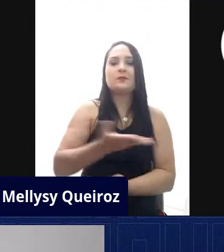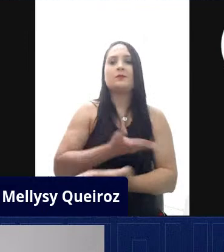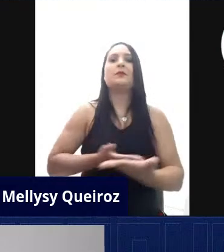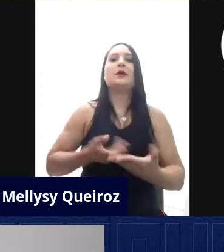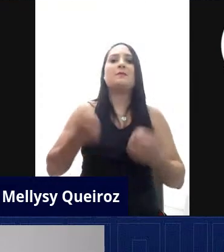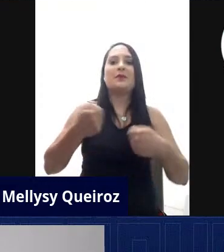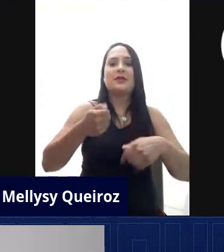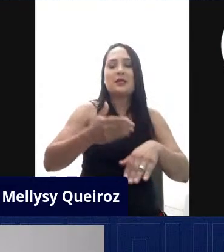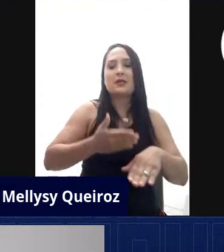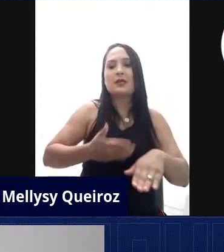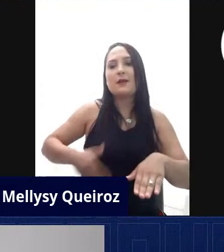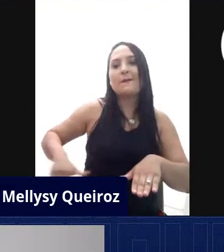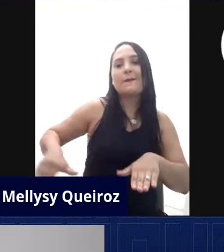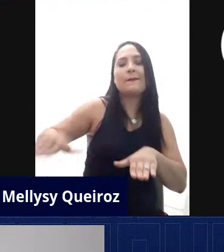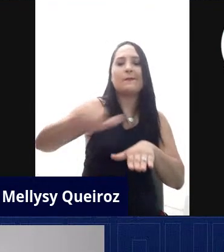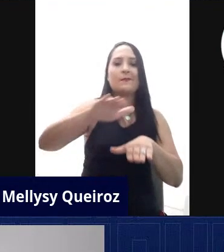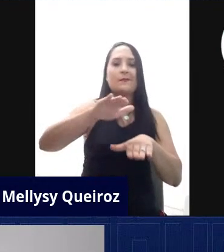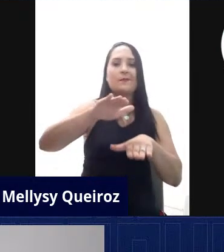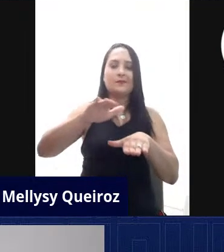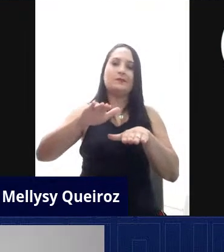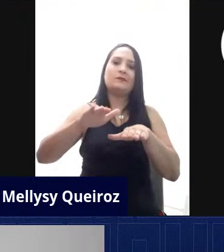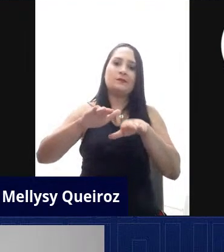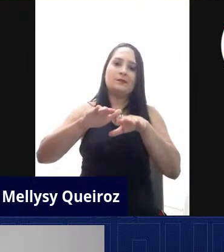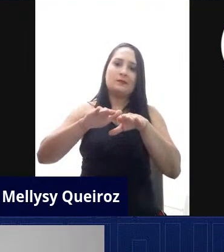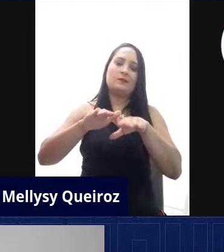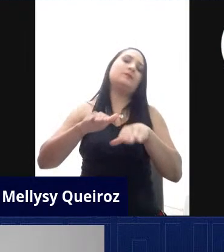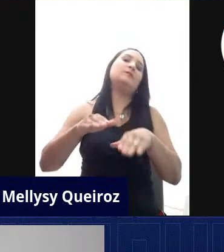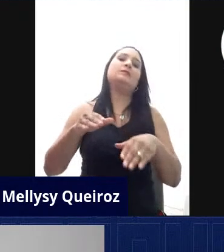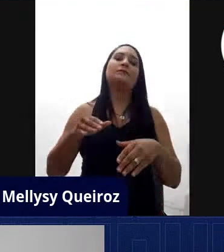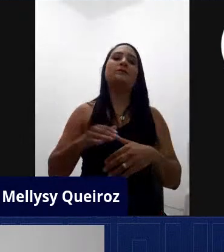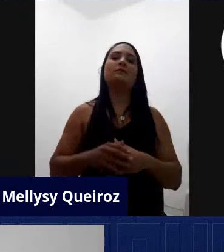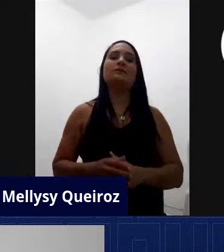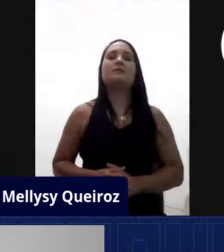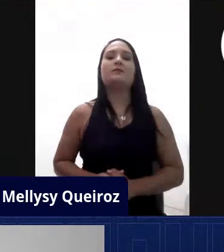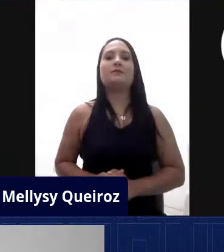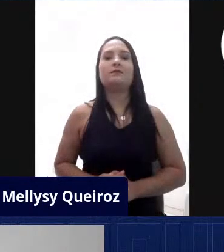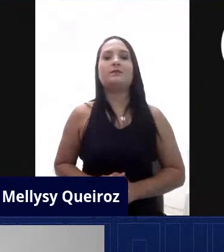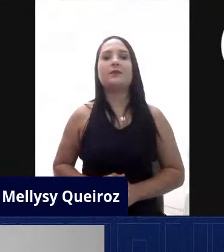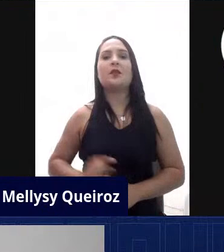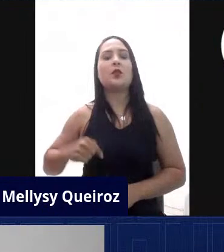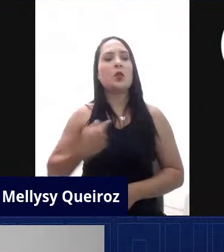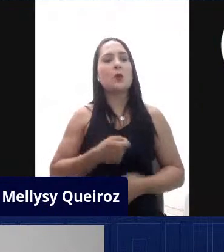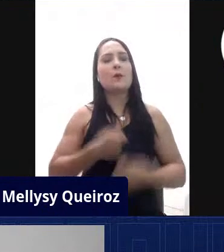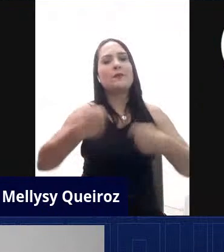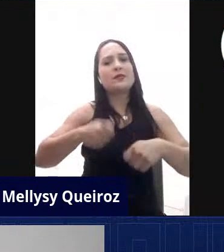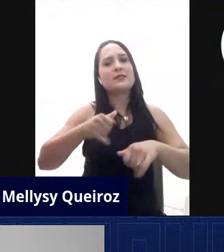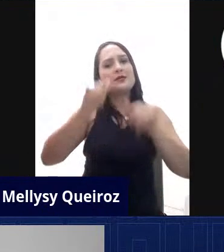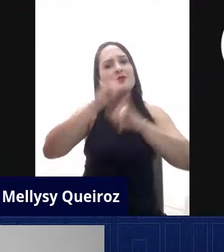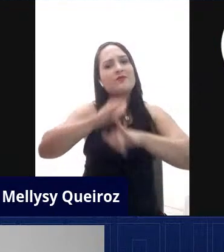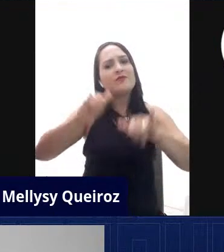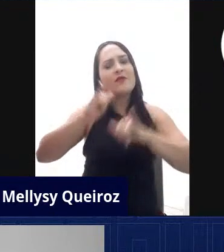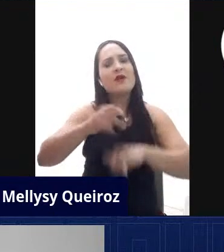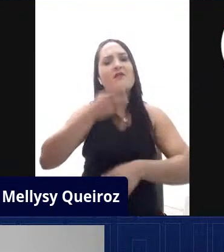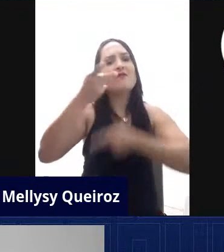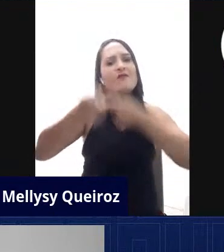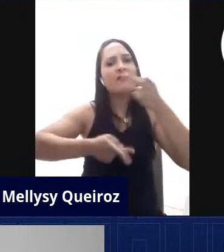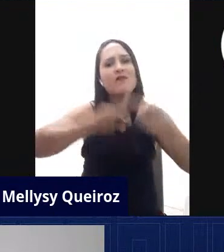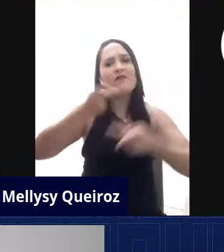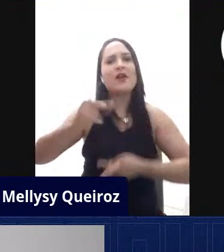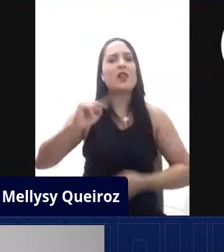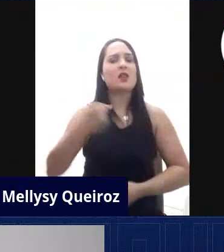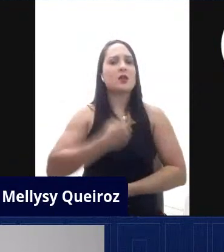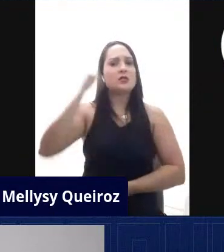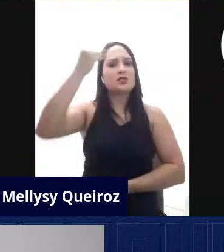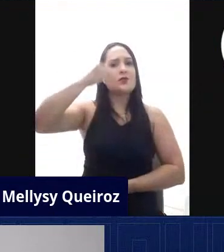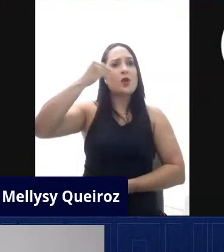espaço. A gente tem que levar a nossa voz, a nossa fala, a nossa vida, a nossa experiência para os outros